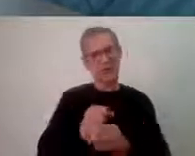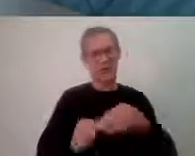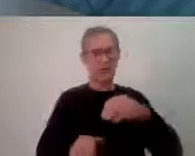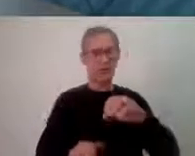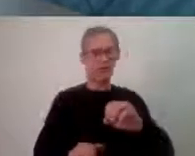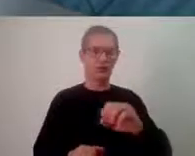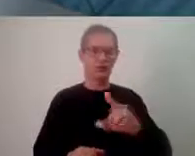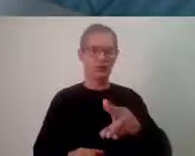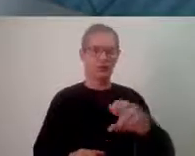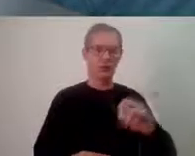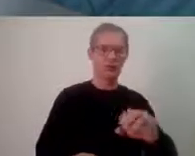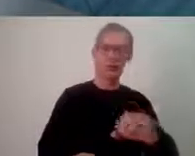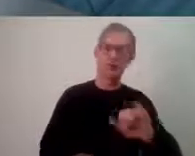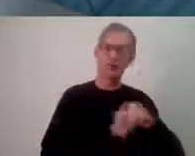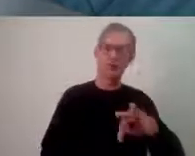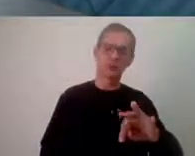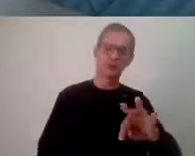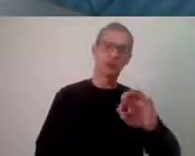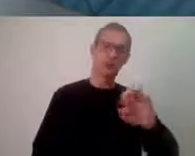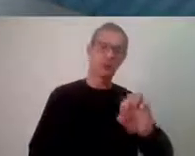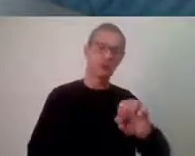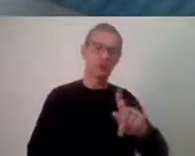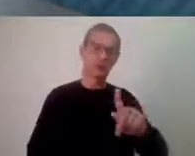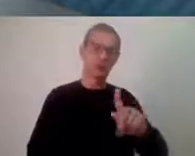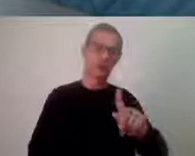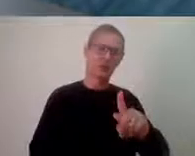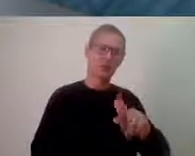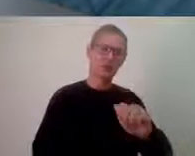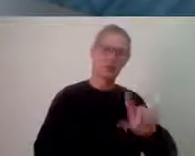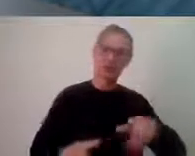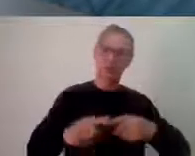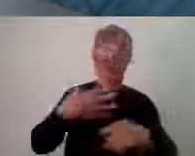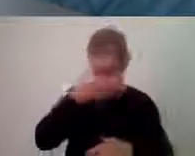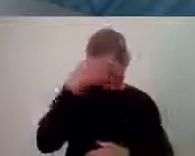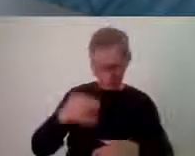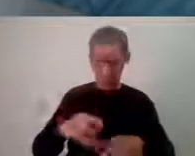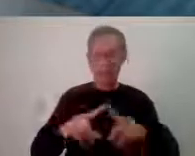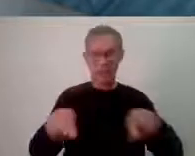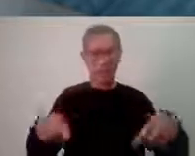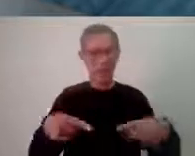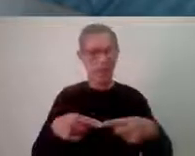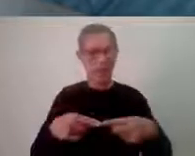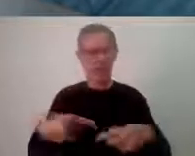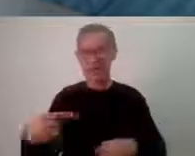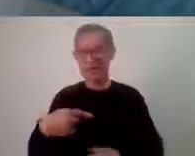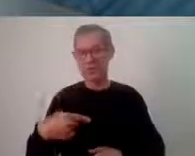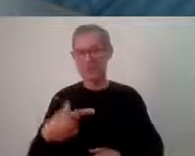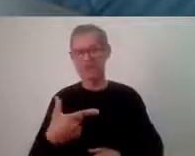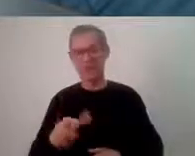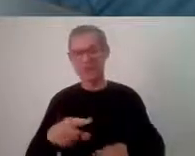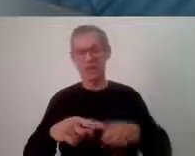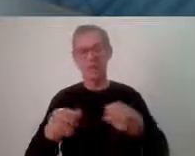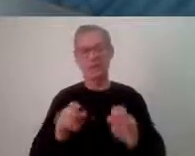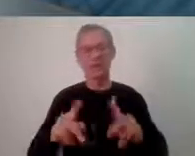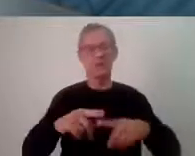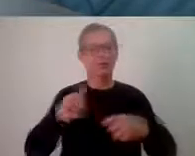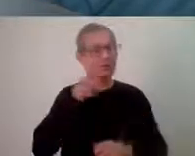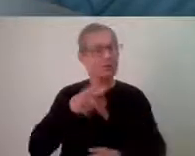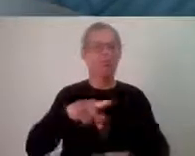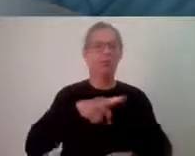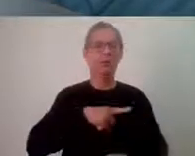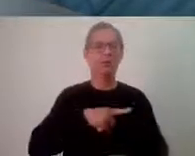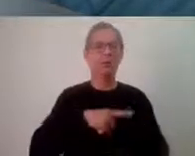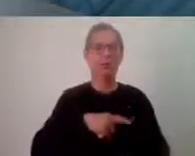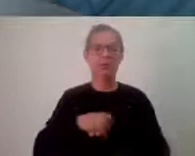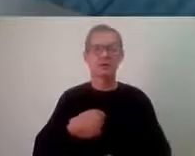módulo dessa integral. Não se esqueça, não existe área negativa. Ok? Ô, professora, mas e se tivesse o